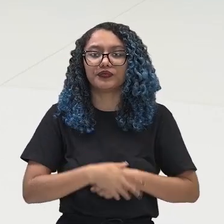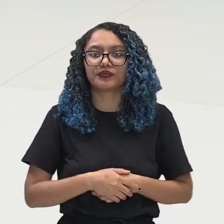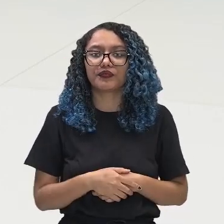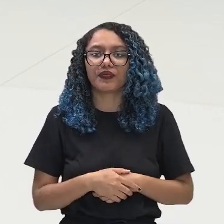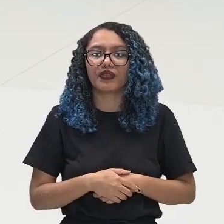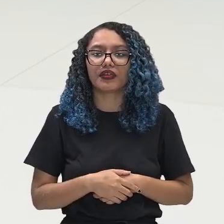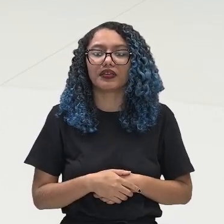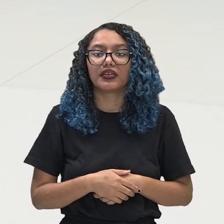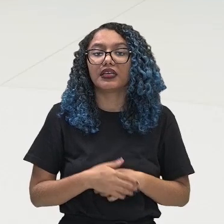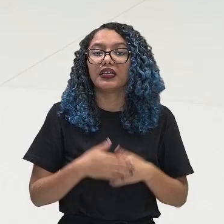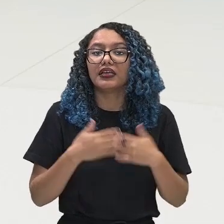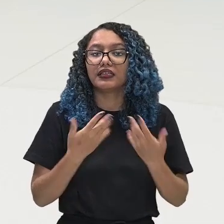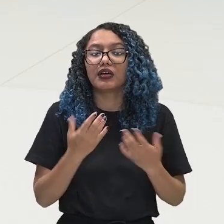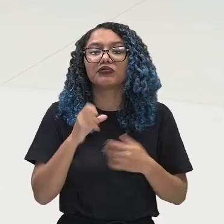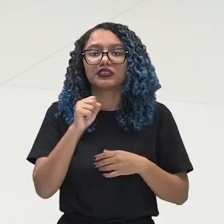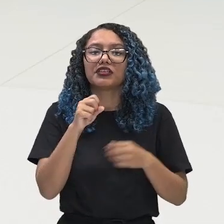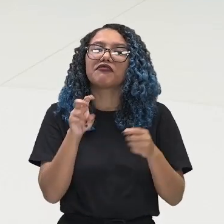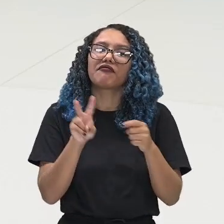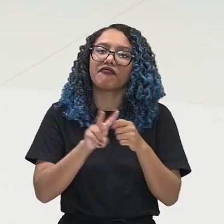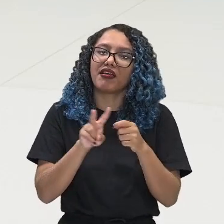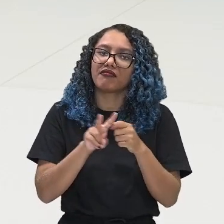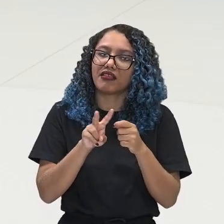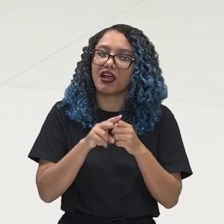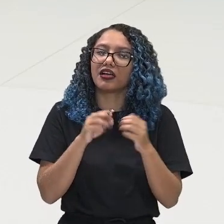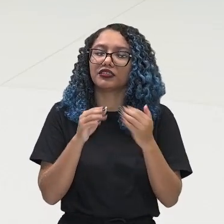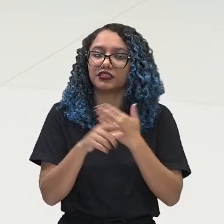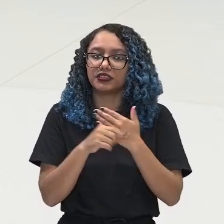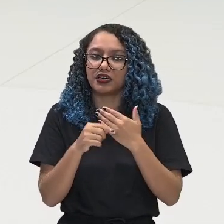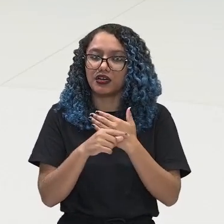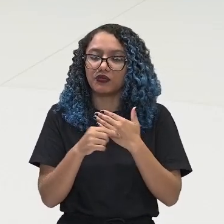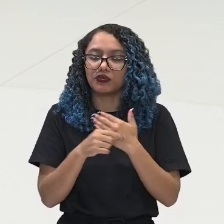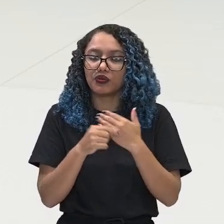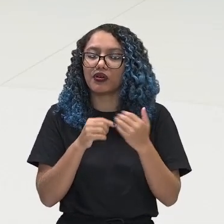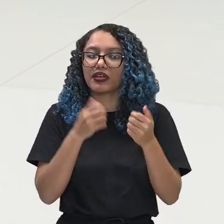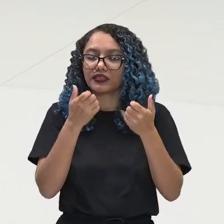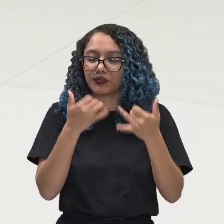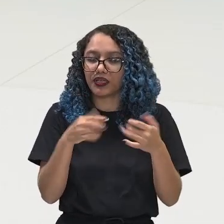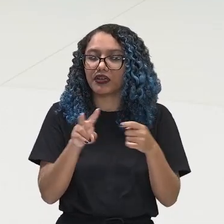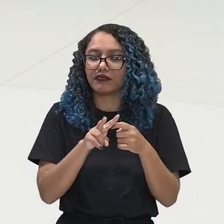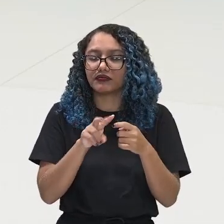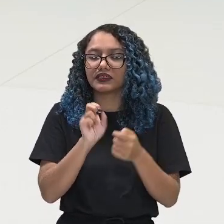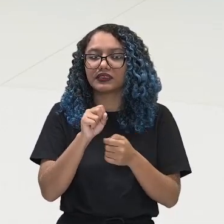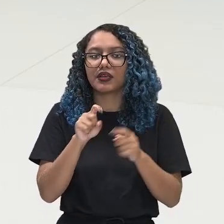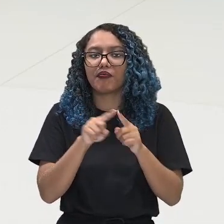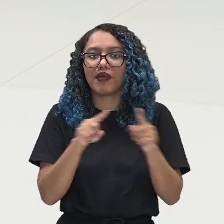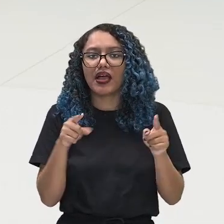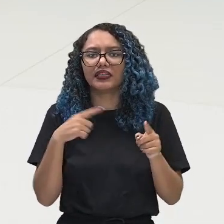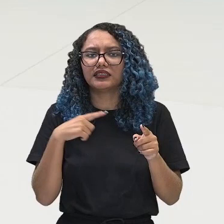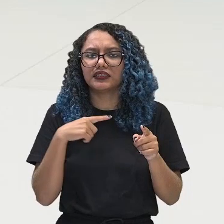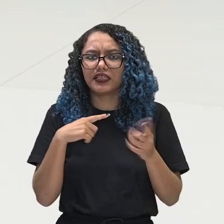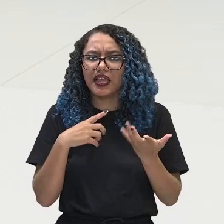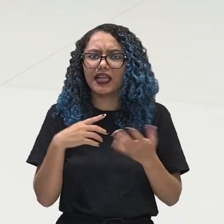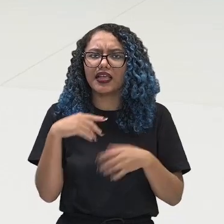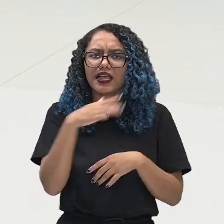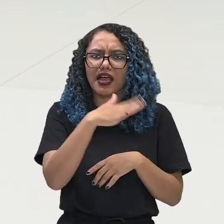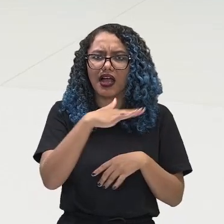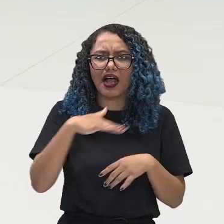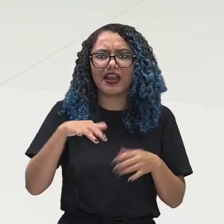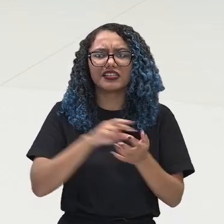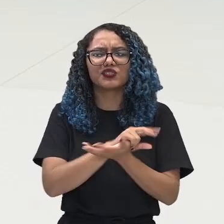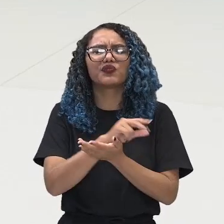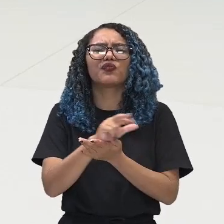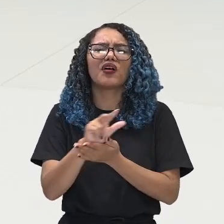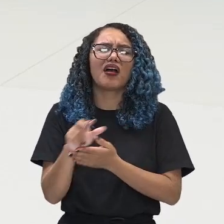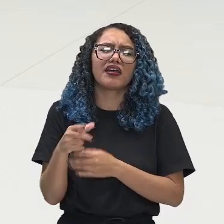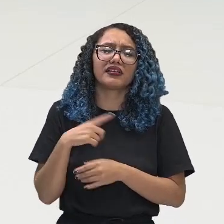veterinária vai para além disso. Mas existem inúmeras possibilidades na medicina veterinária. Até onde